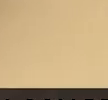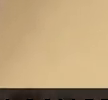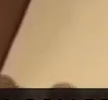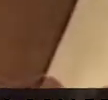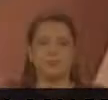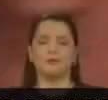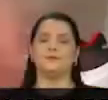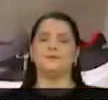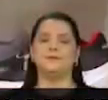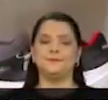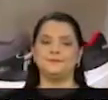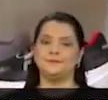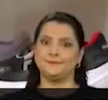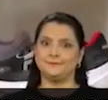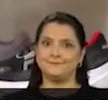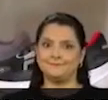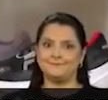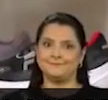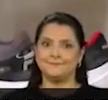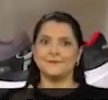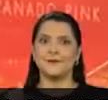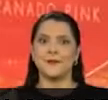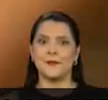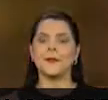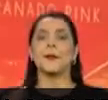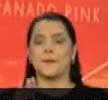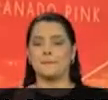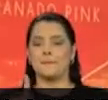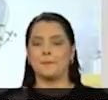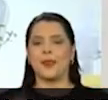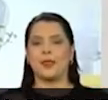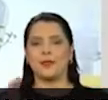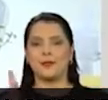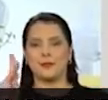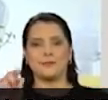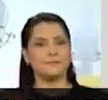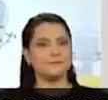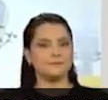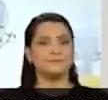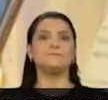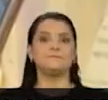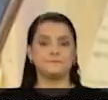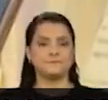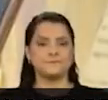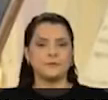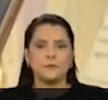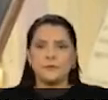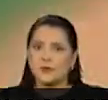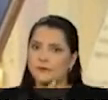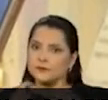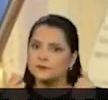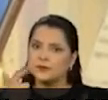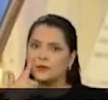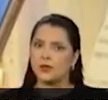vamos ver qual a proximidade da black friday muitas promoções parecem imperdíveis mas o consumidor